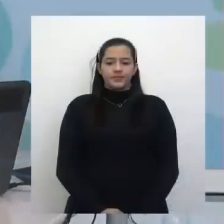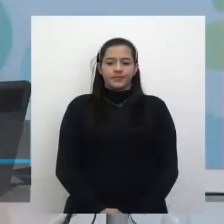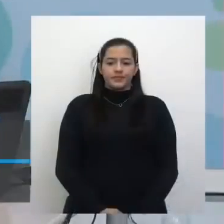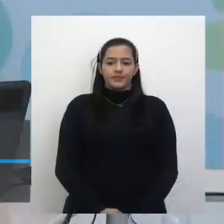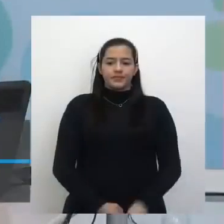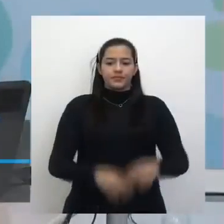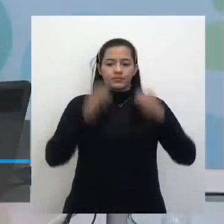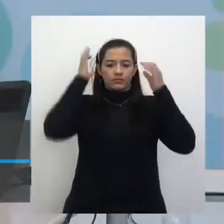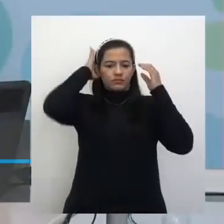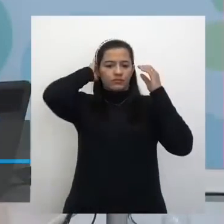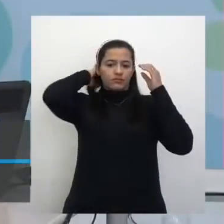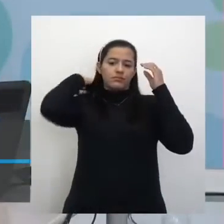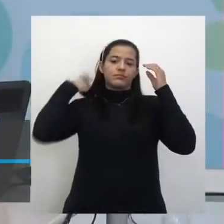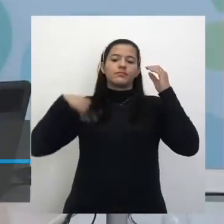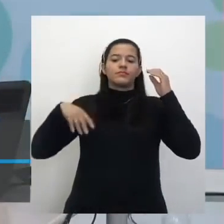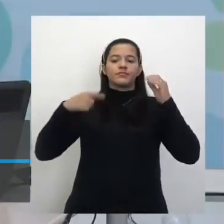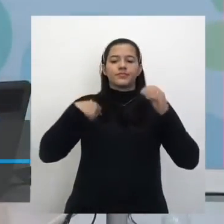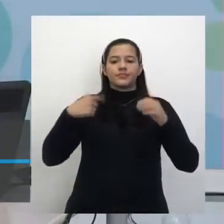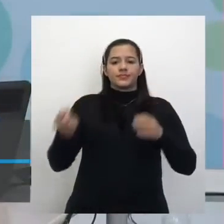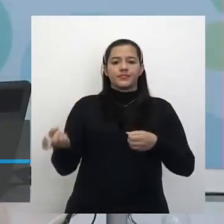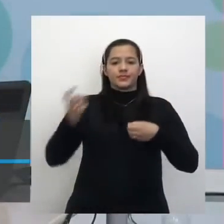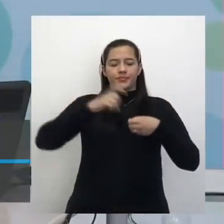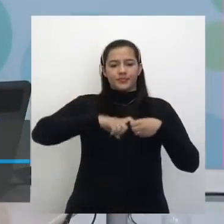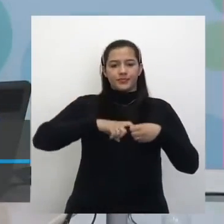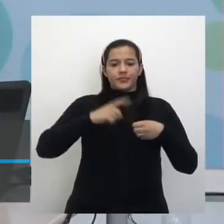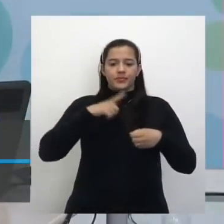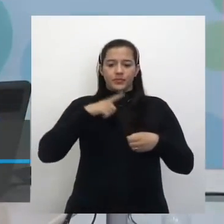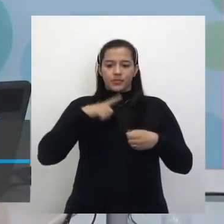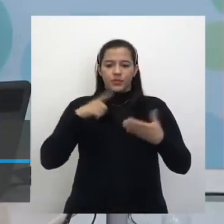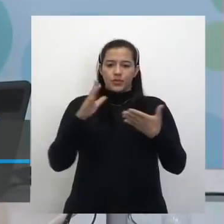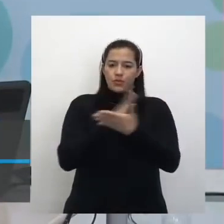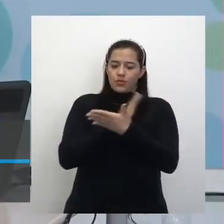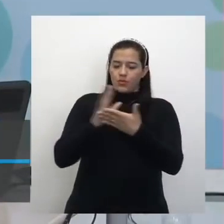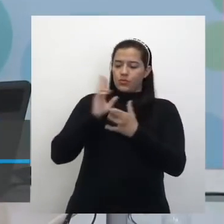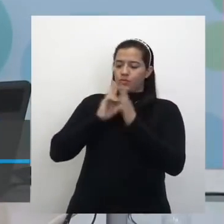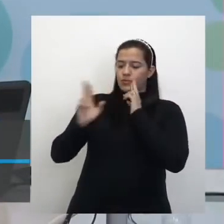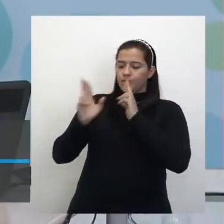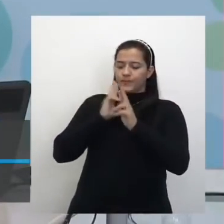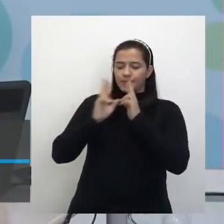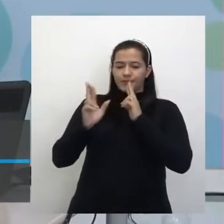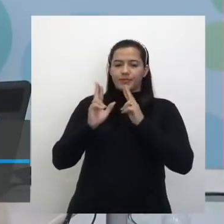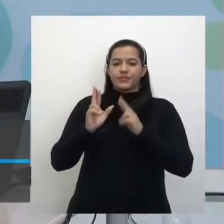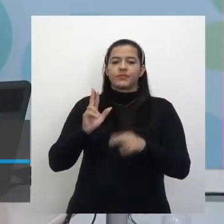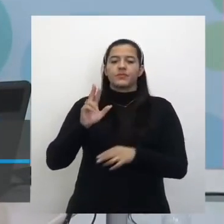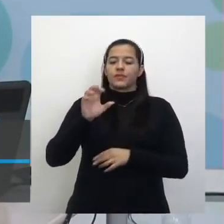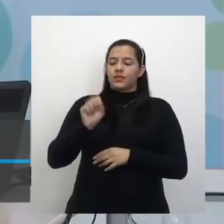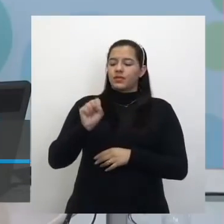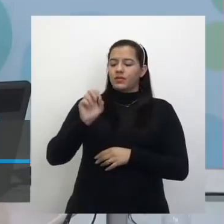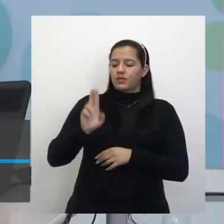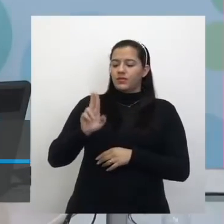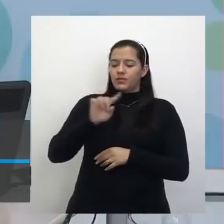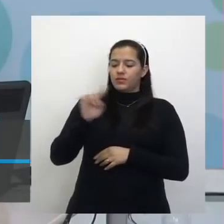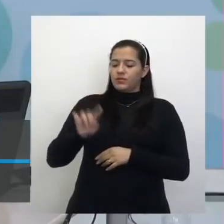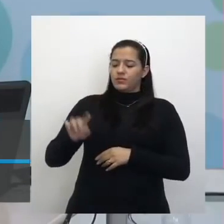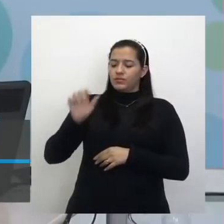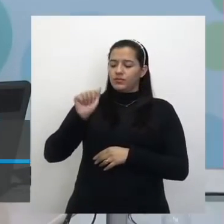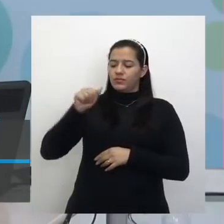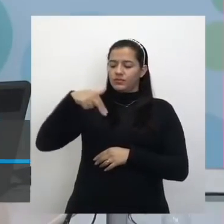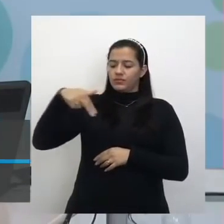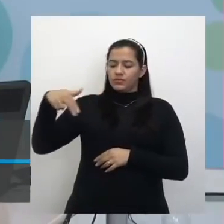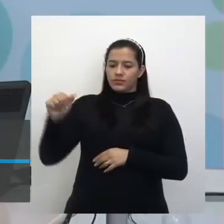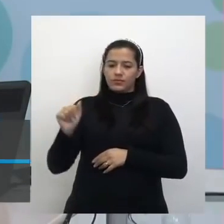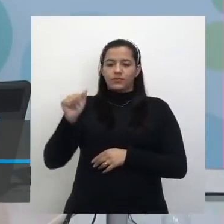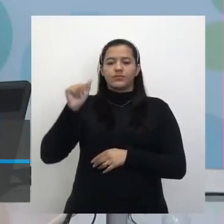I got your Back On Me I have so mansões e eu temos algumas respostas a Susana mandou para gente que toma e esqueces prazer